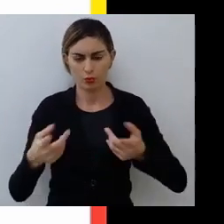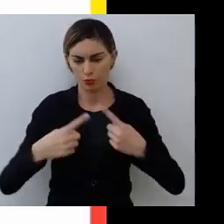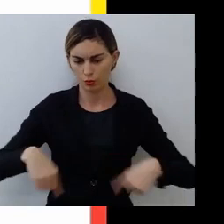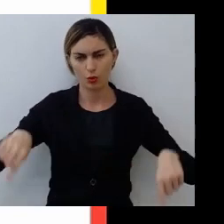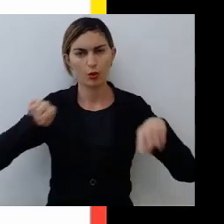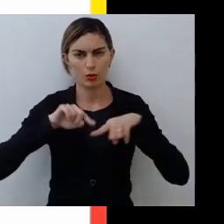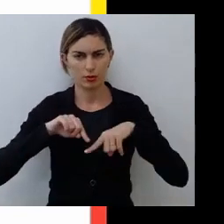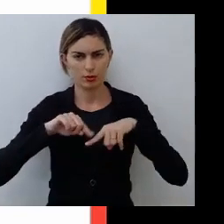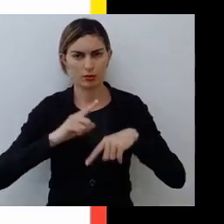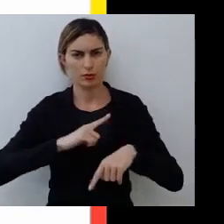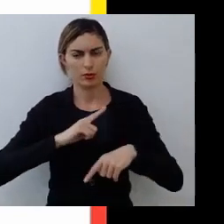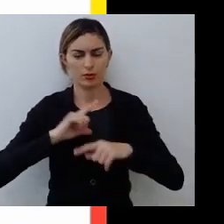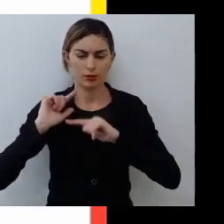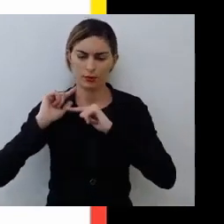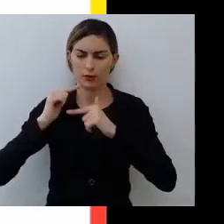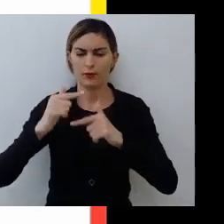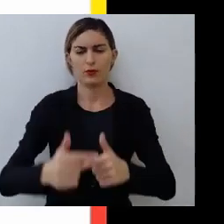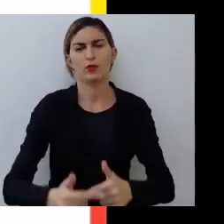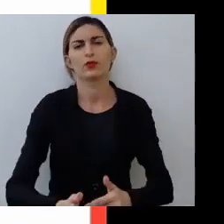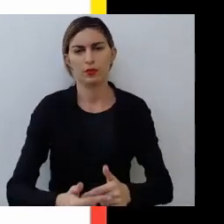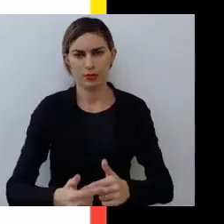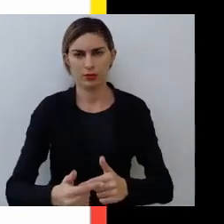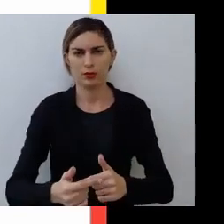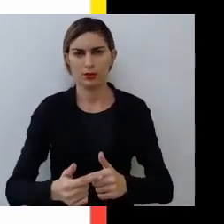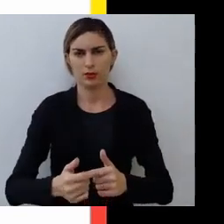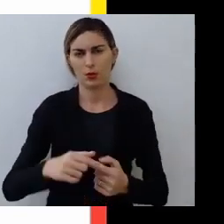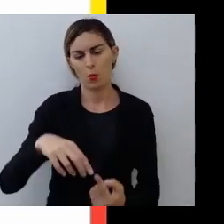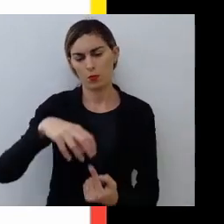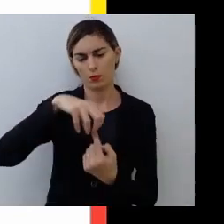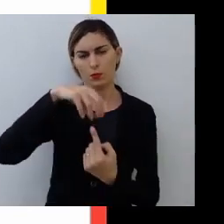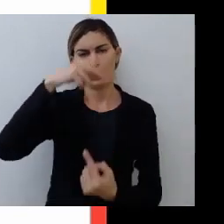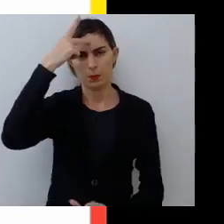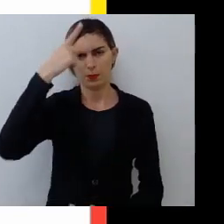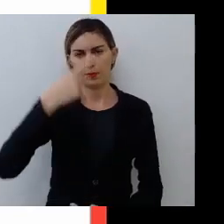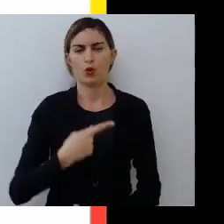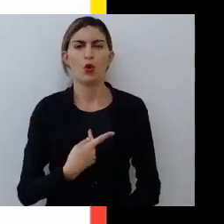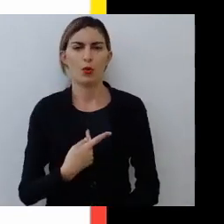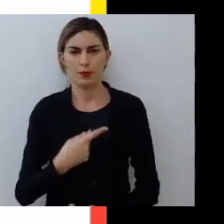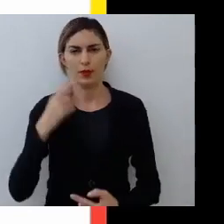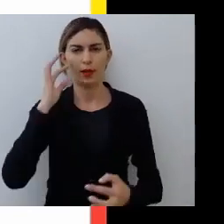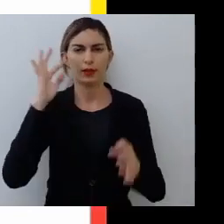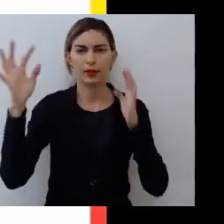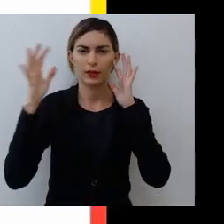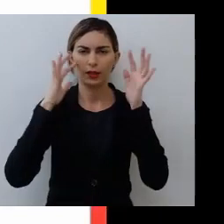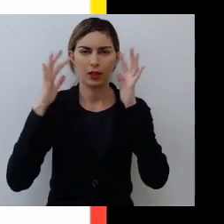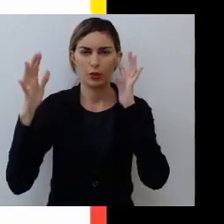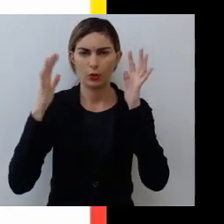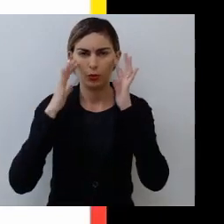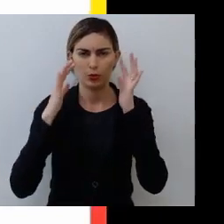nós, teriam evoluído de forma independente. Isso é chamada de teoria do